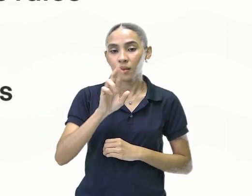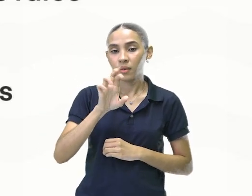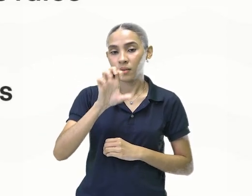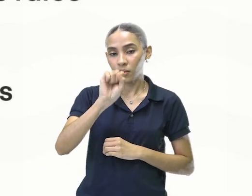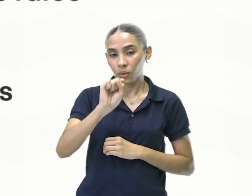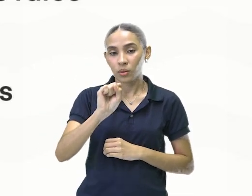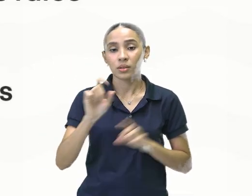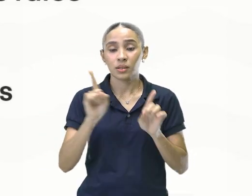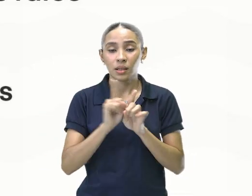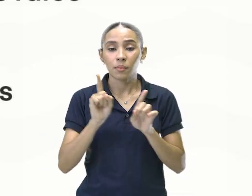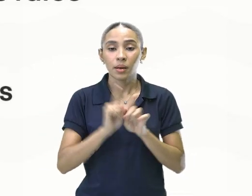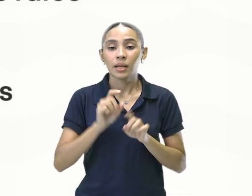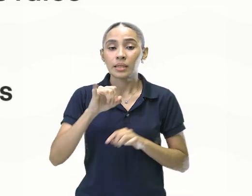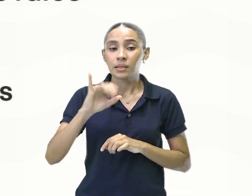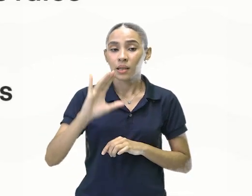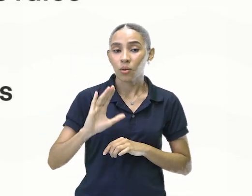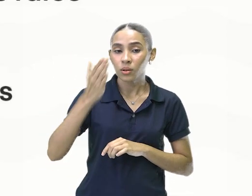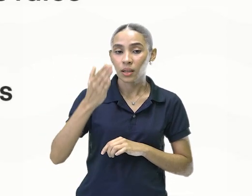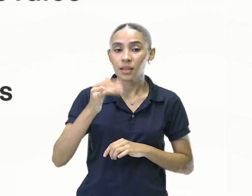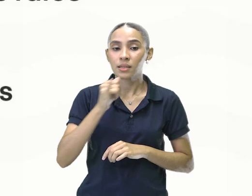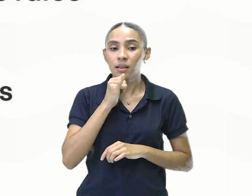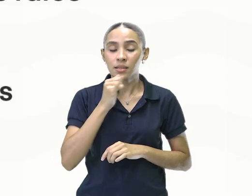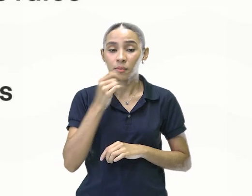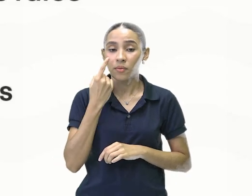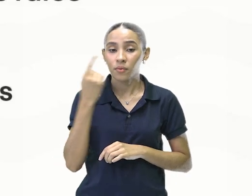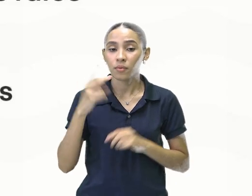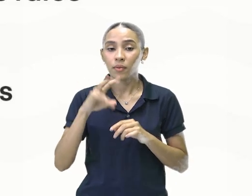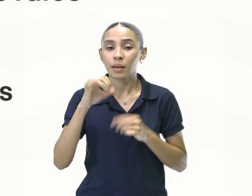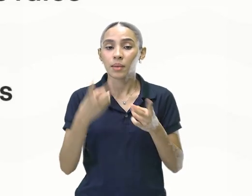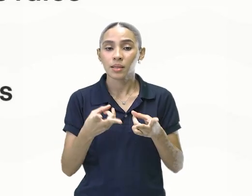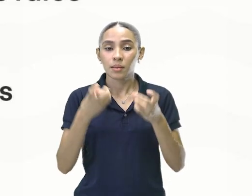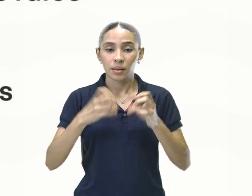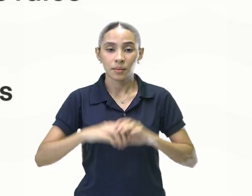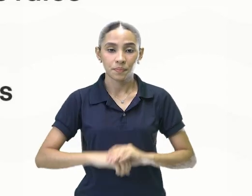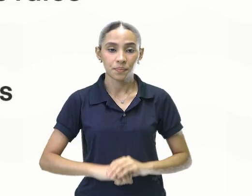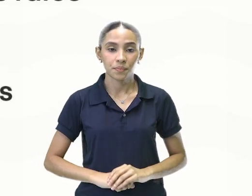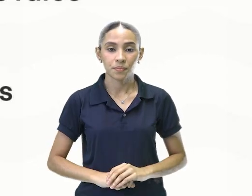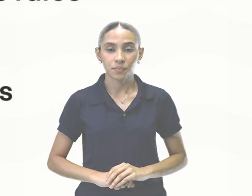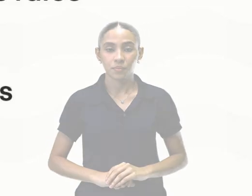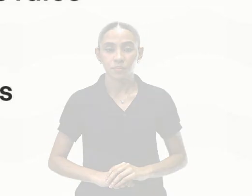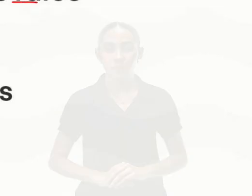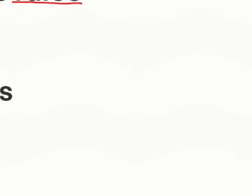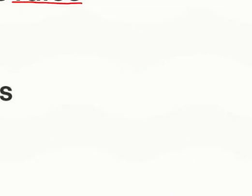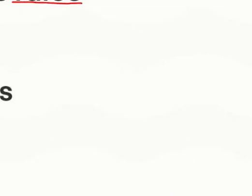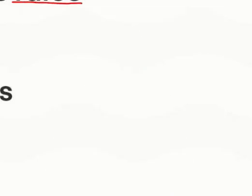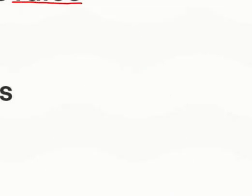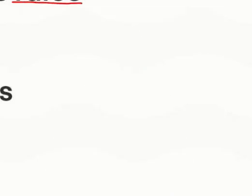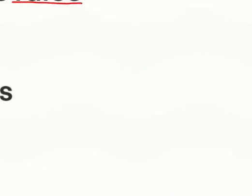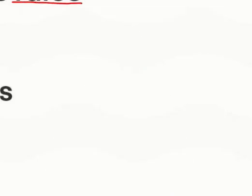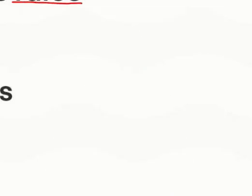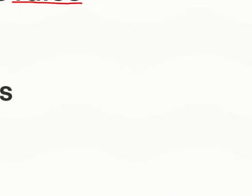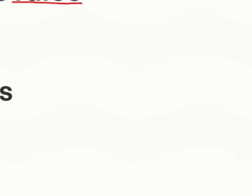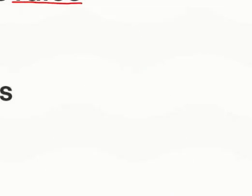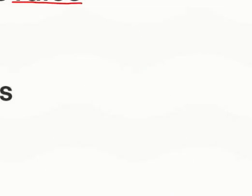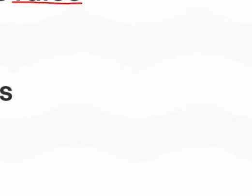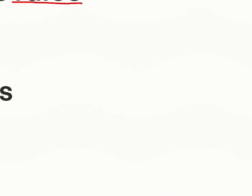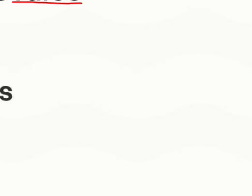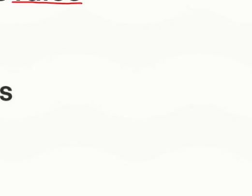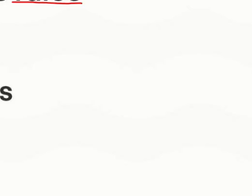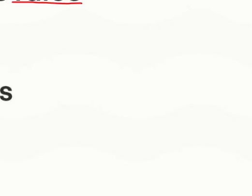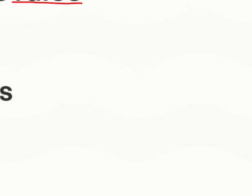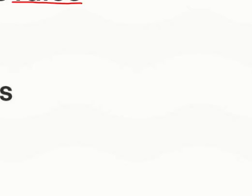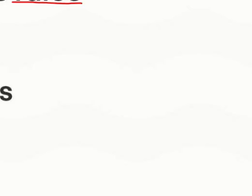refratores. E quando isto acontece, você vai observar que os raios, quando os